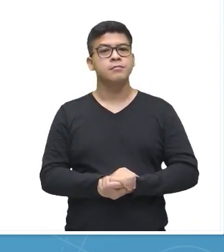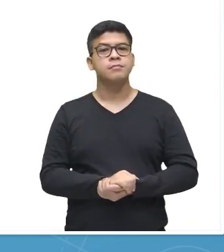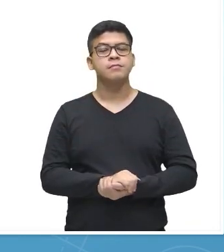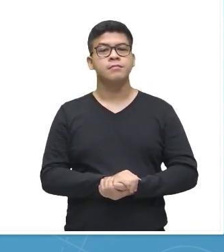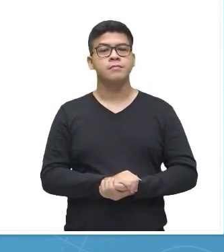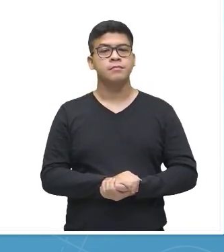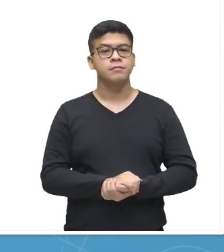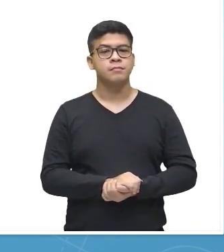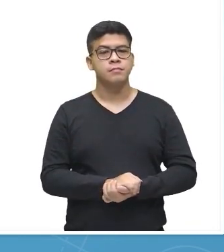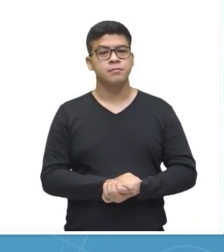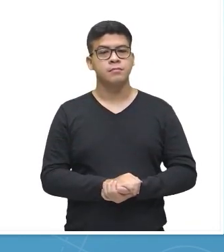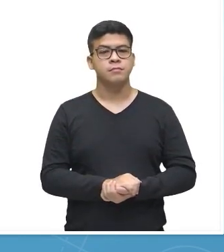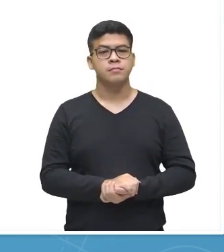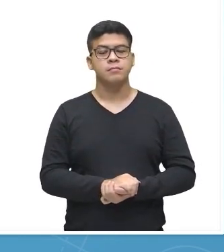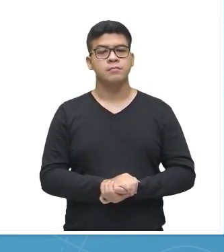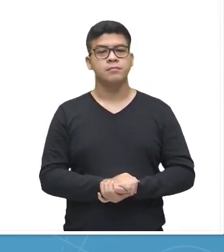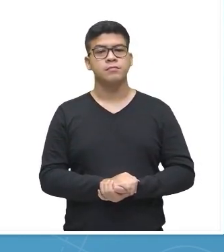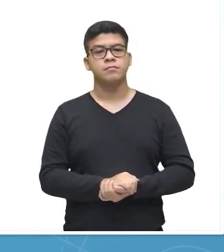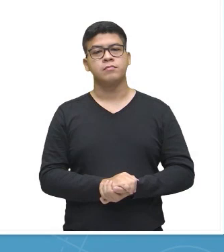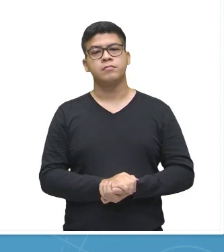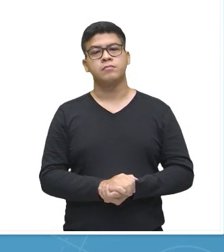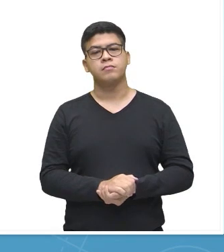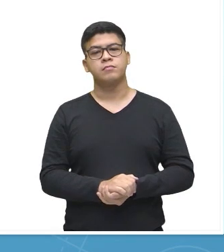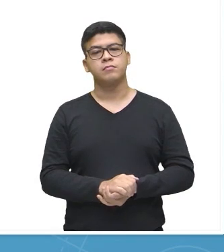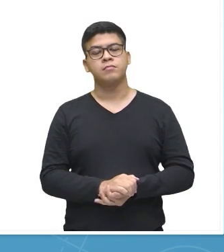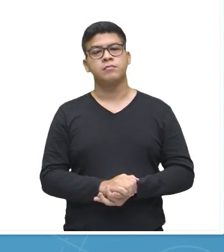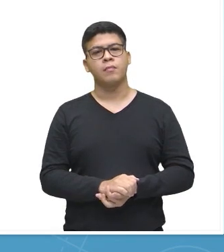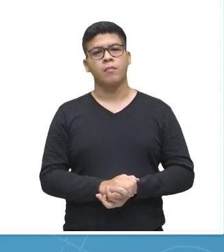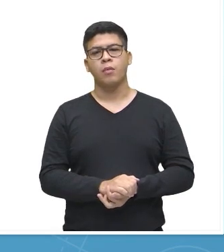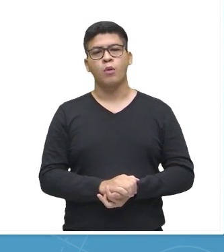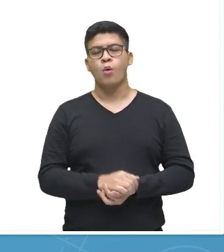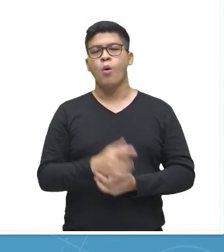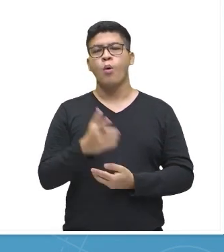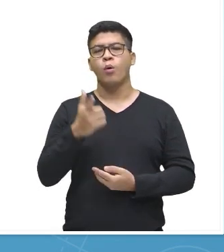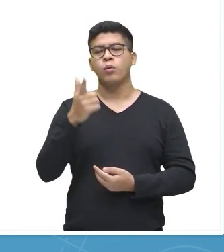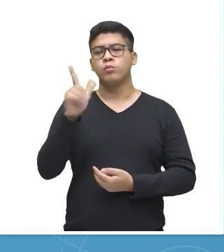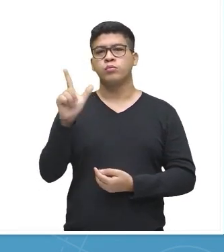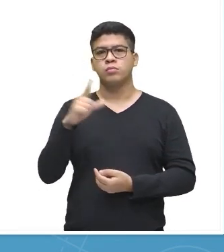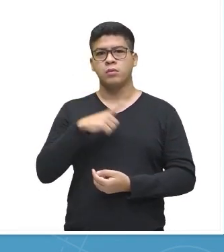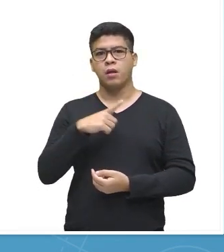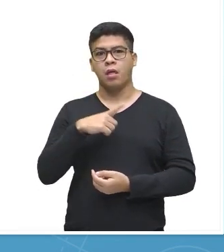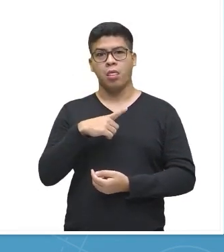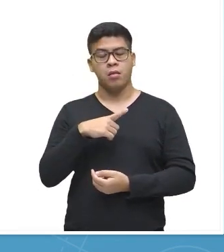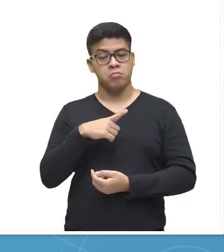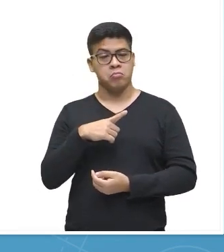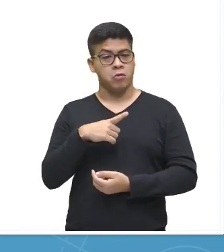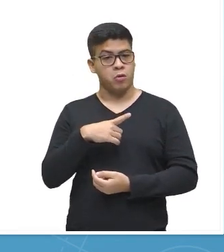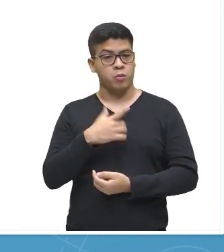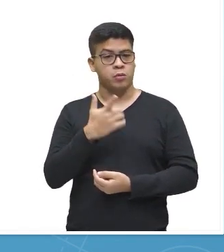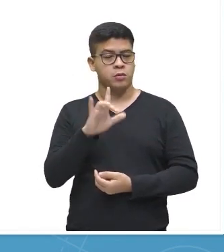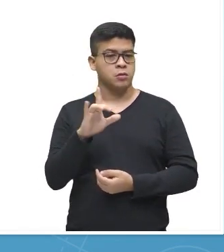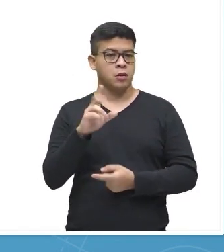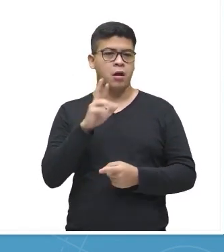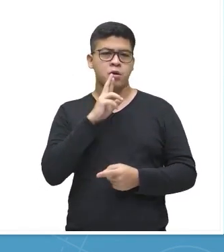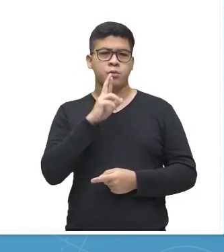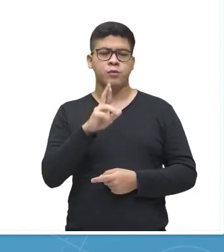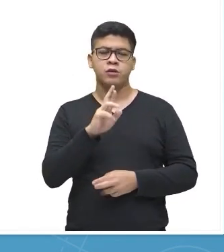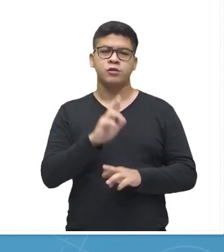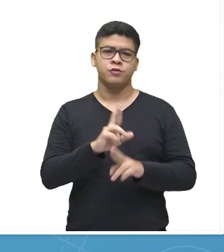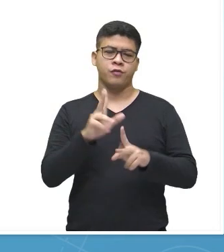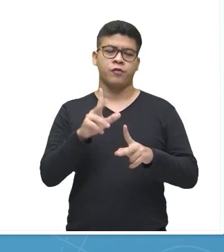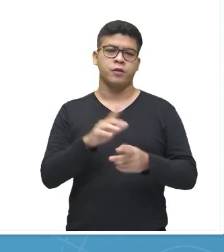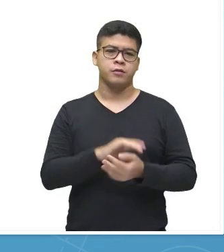bem. Vamos ver aqui outros. O Tyson disse que é a C, mas a